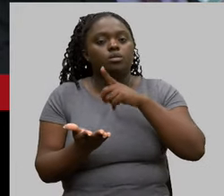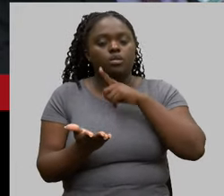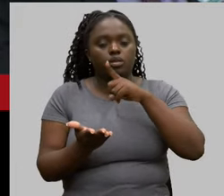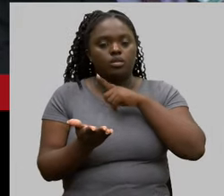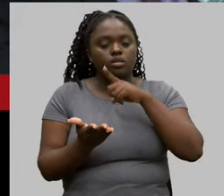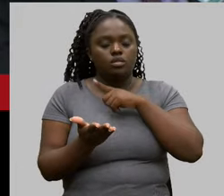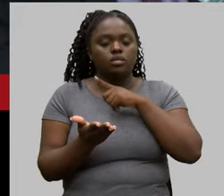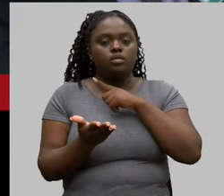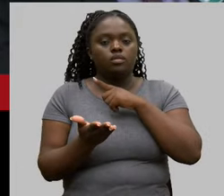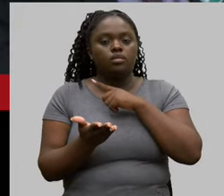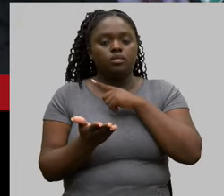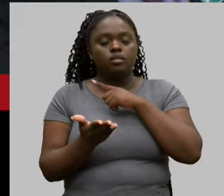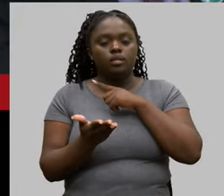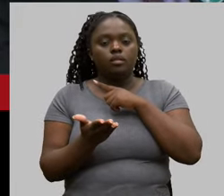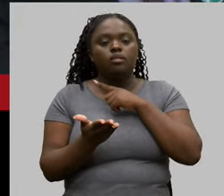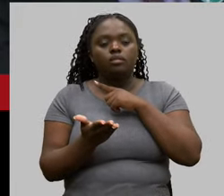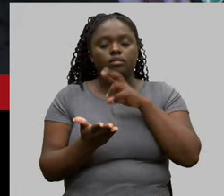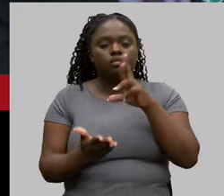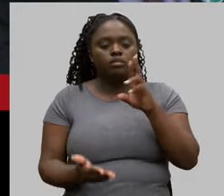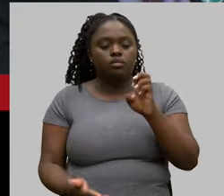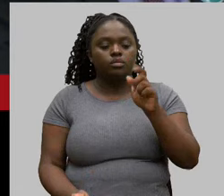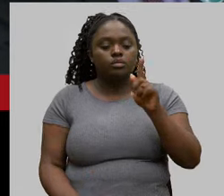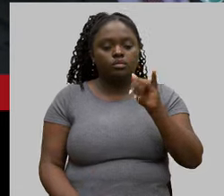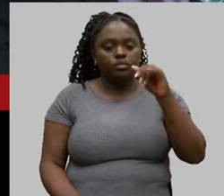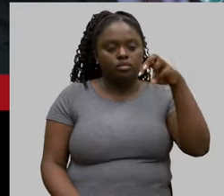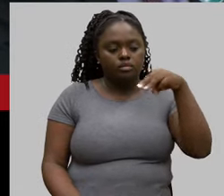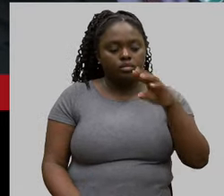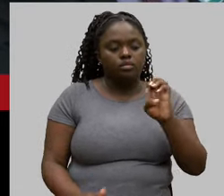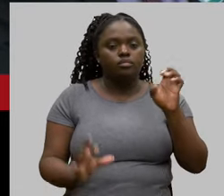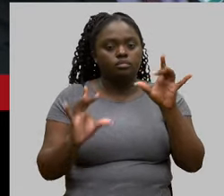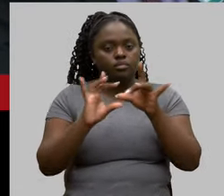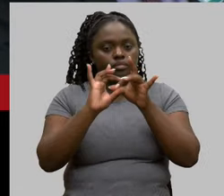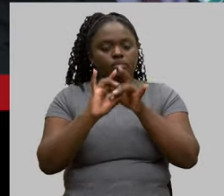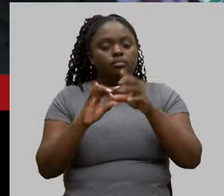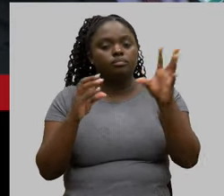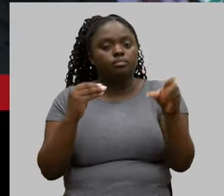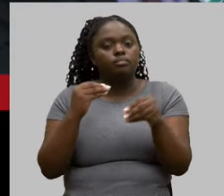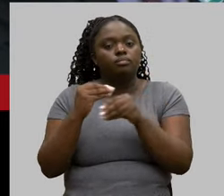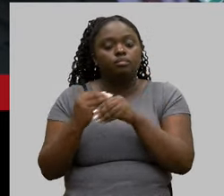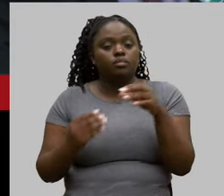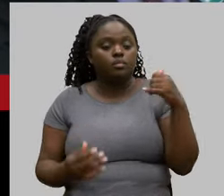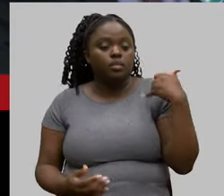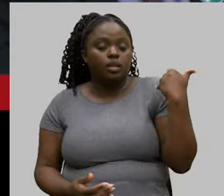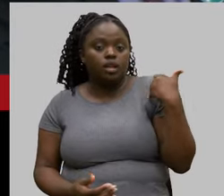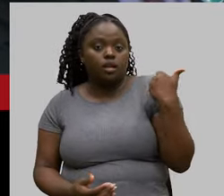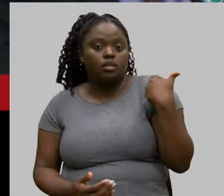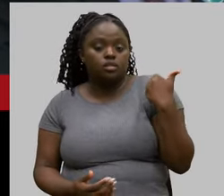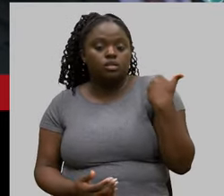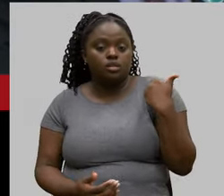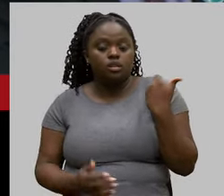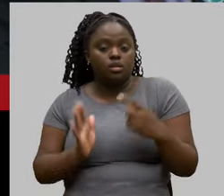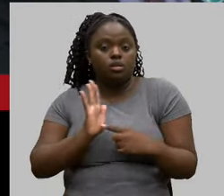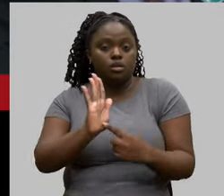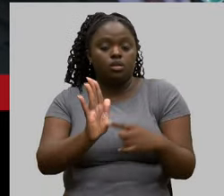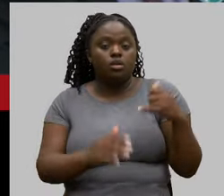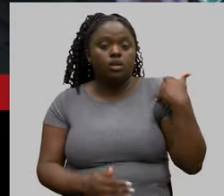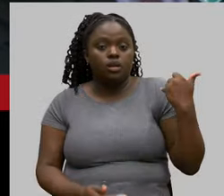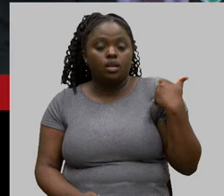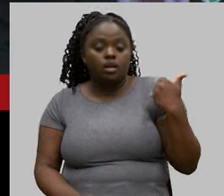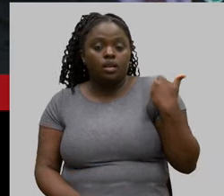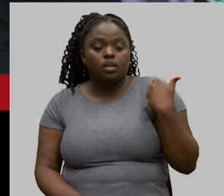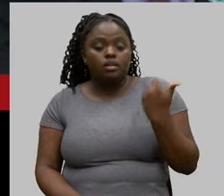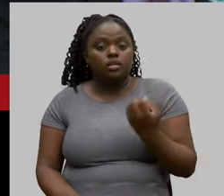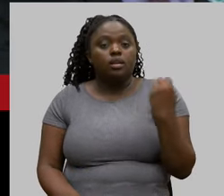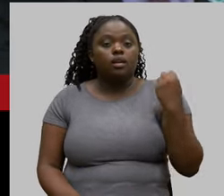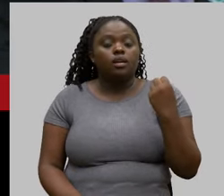eh da união e colocou-se uma idade mínima fixou-se uma idade mínima de 60 anos